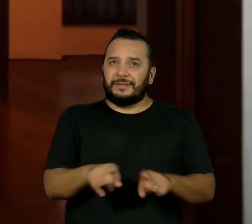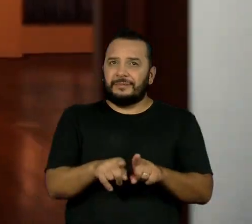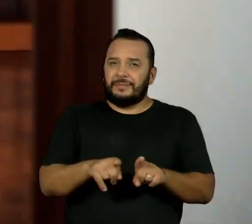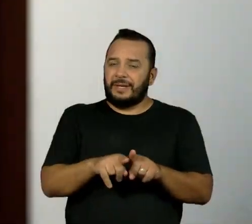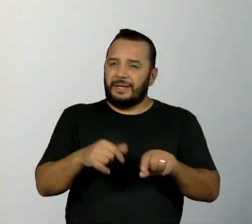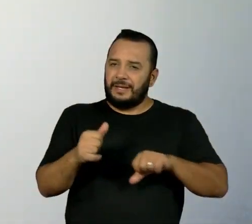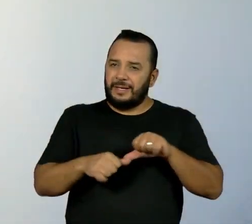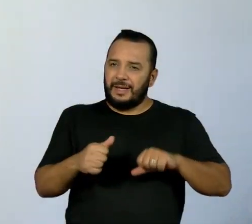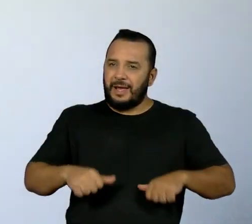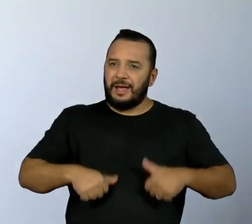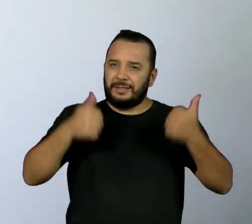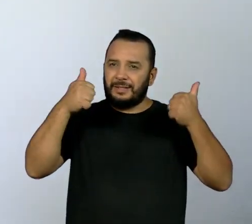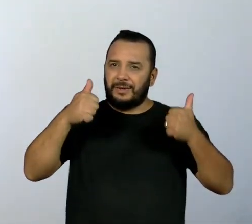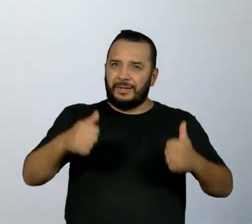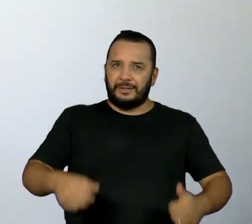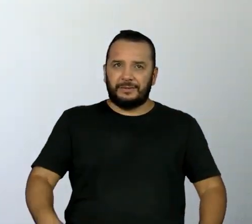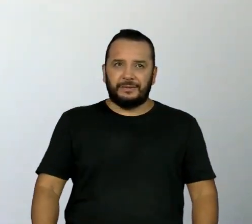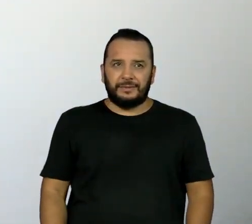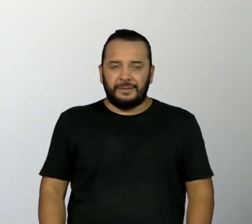restauradora.